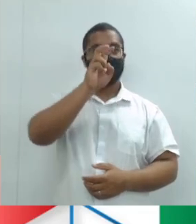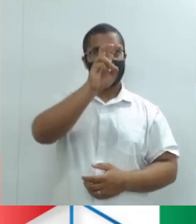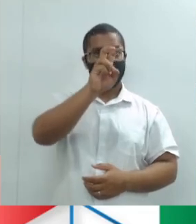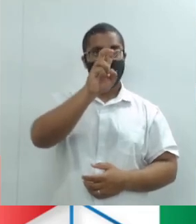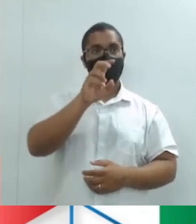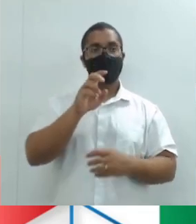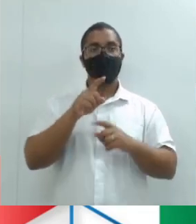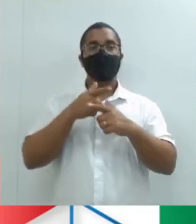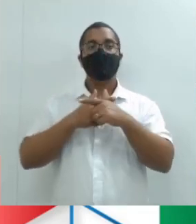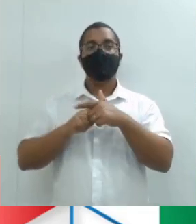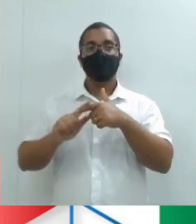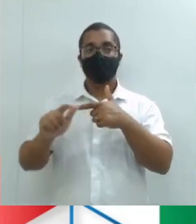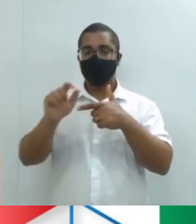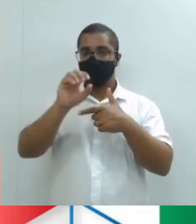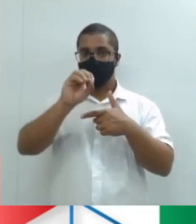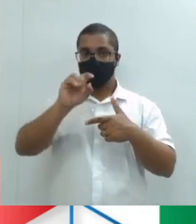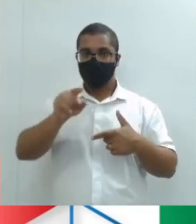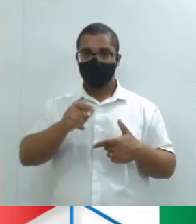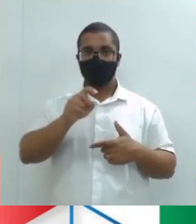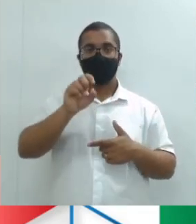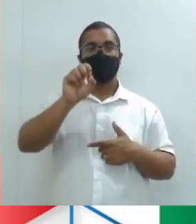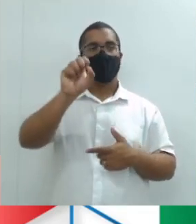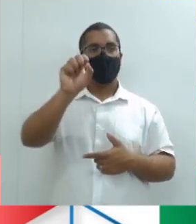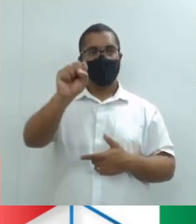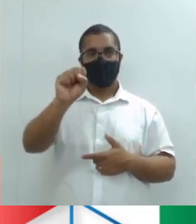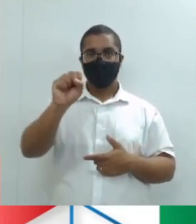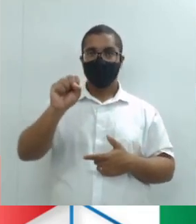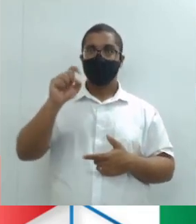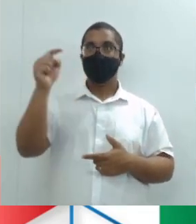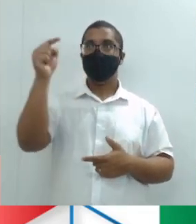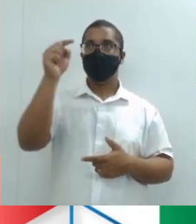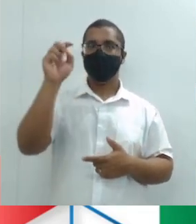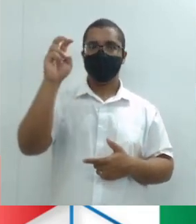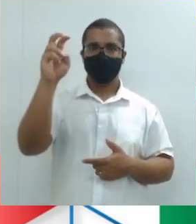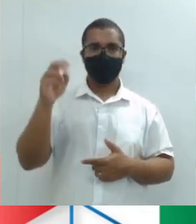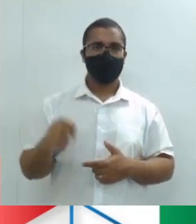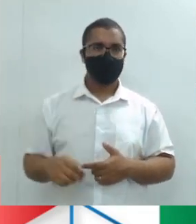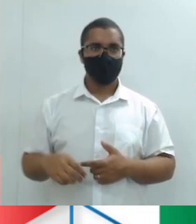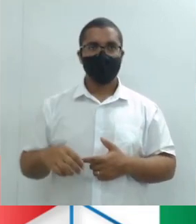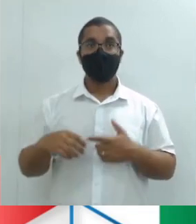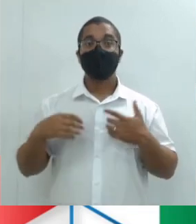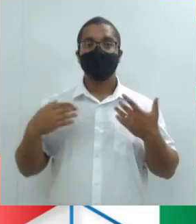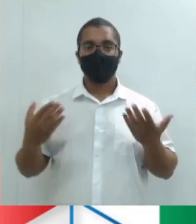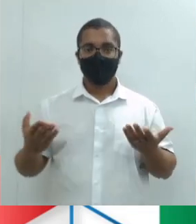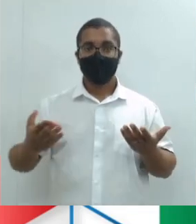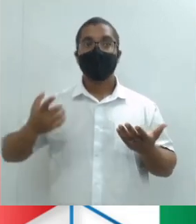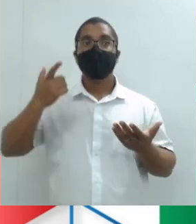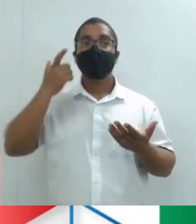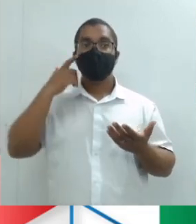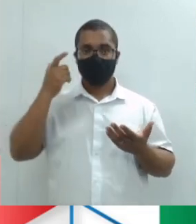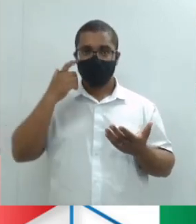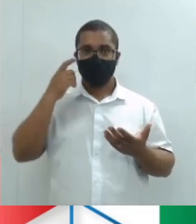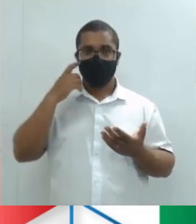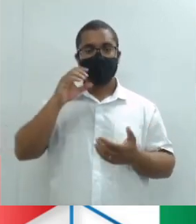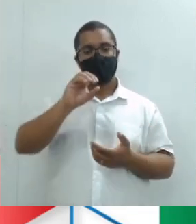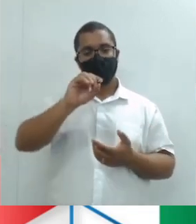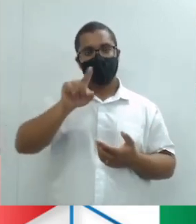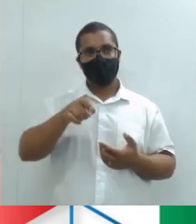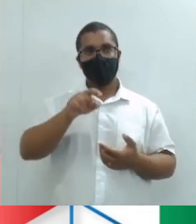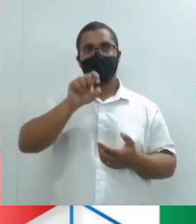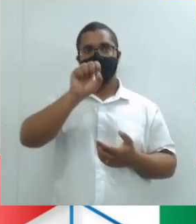0,8 elevado a 5 dividido por 0,8 elevado a menos 5, tá bom? Repete a base,